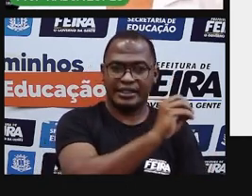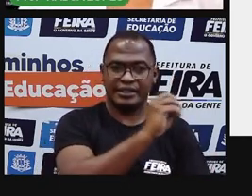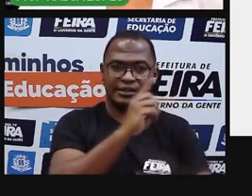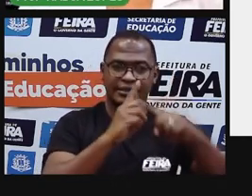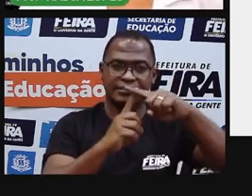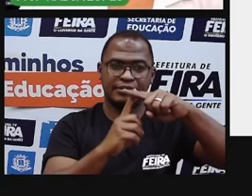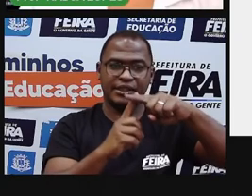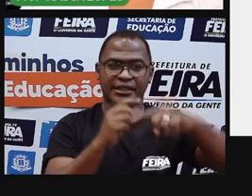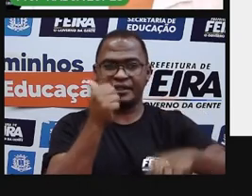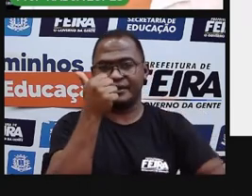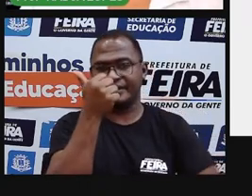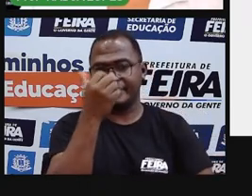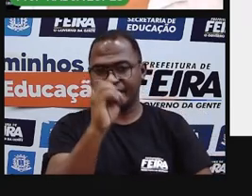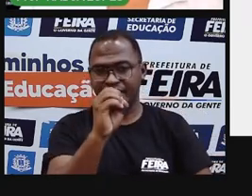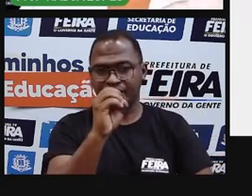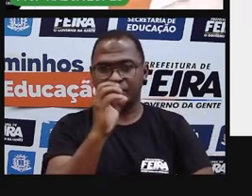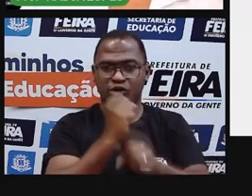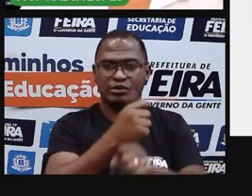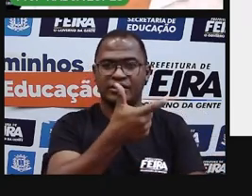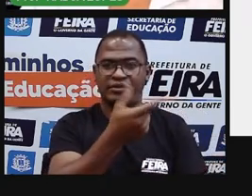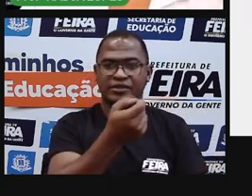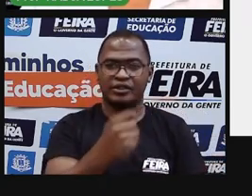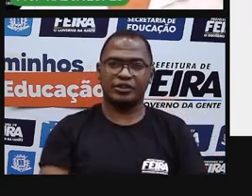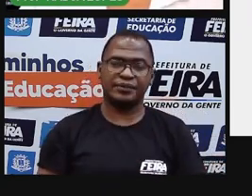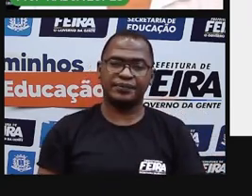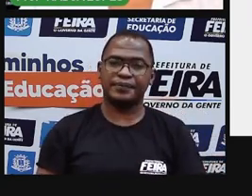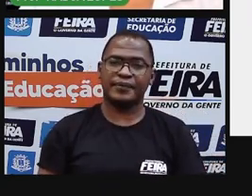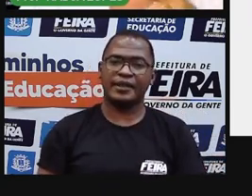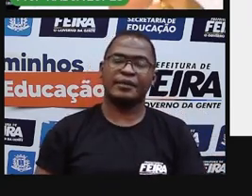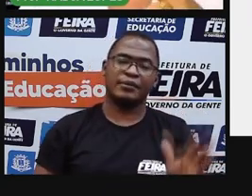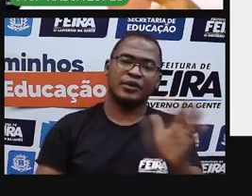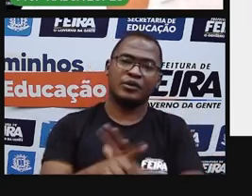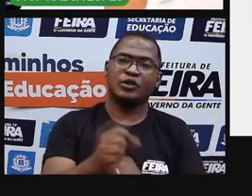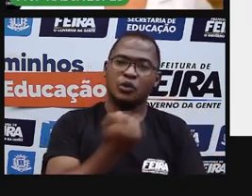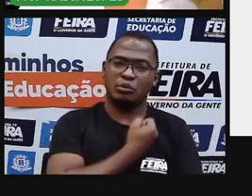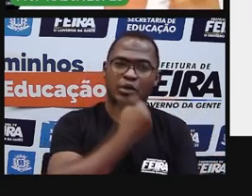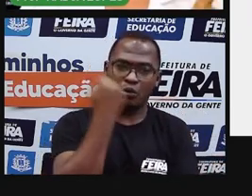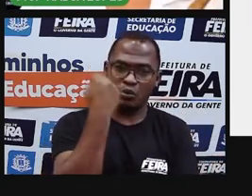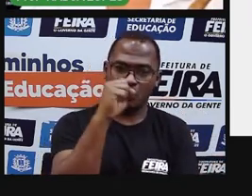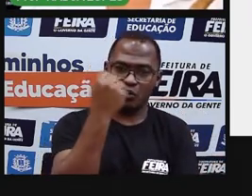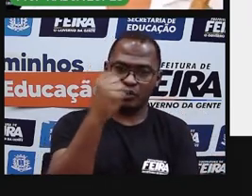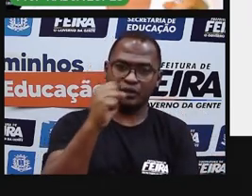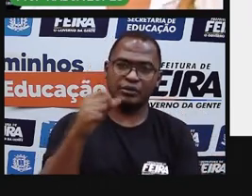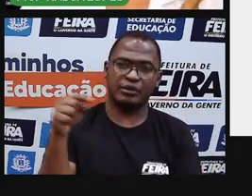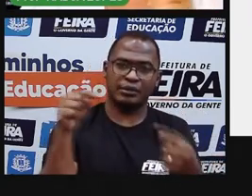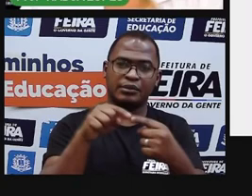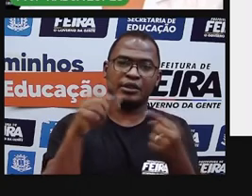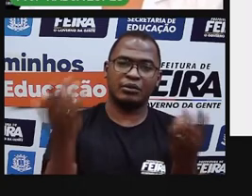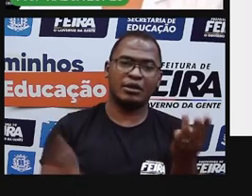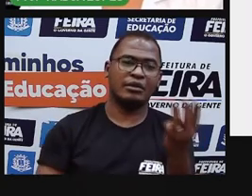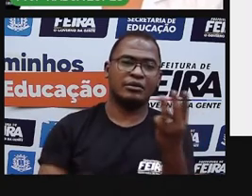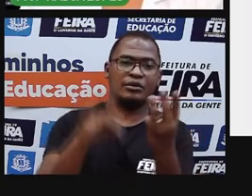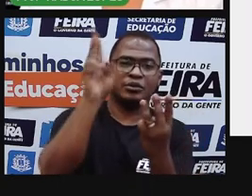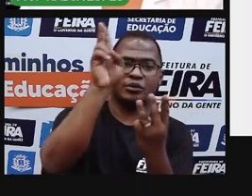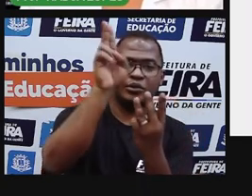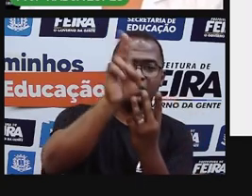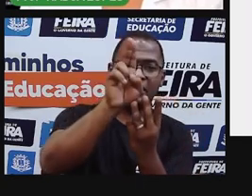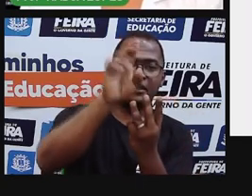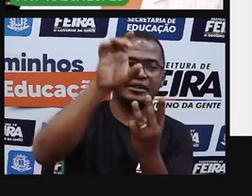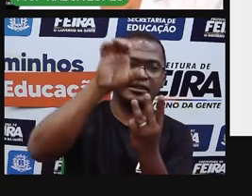ó e aqui a gente tem o número 8 é unidade para vocês isso unidade dezena